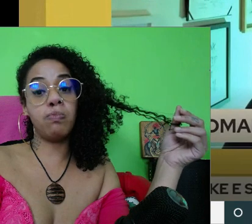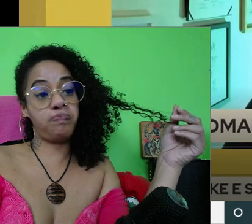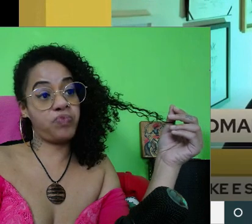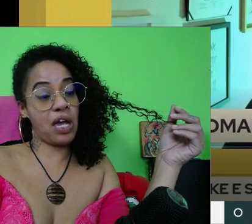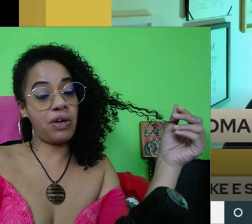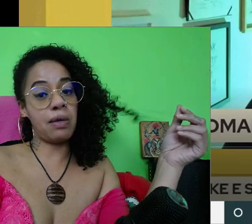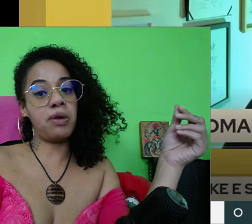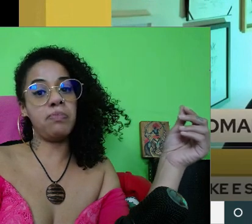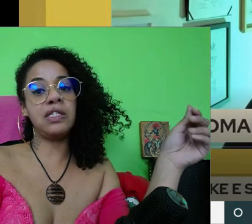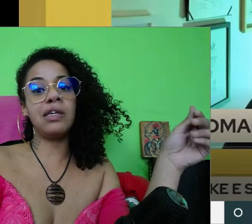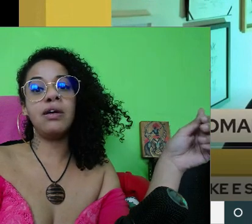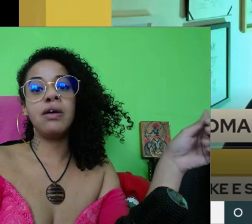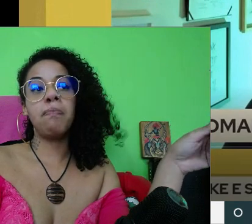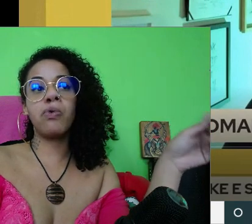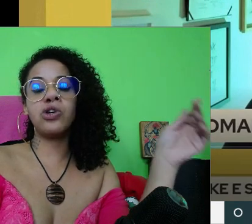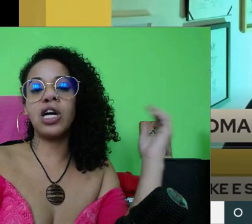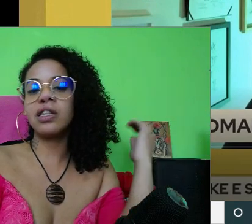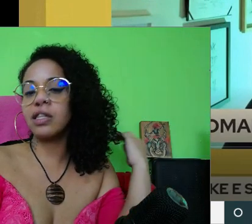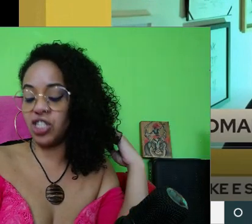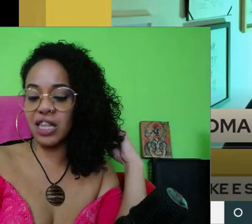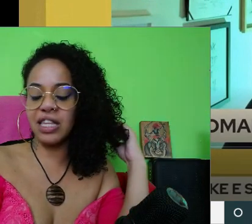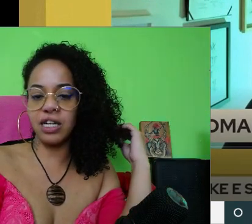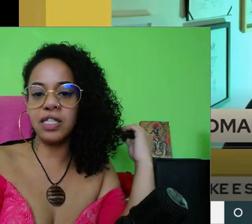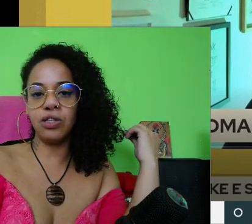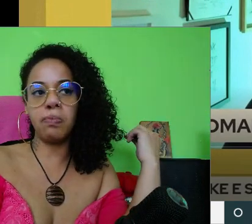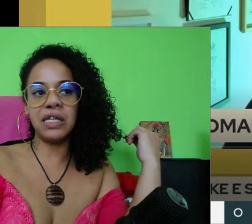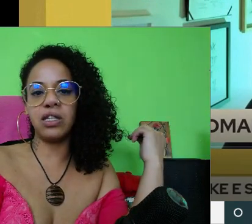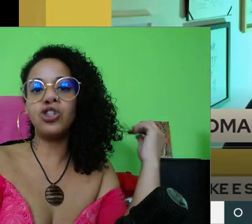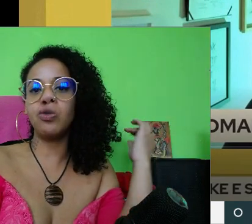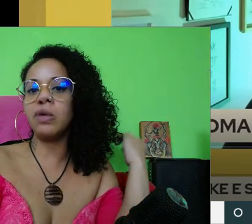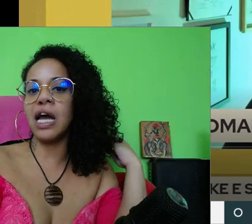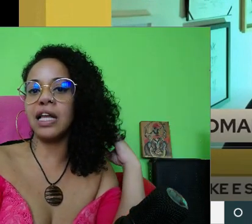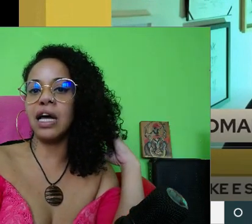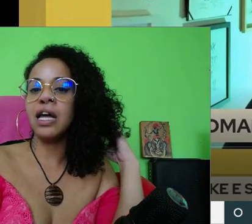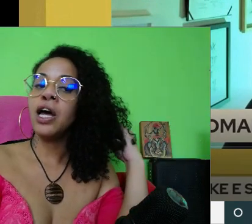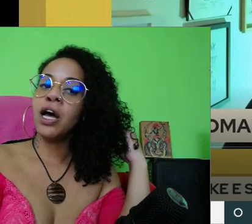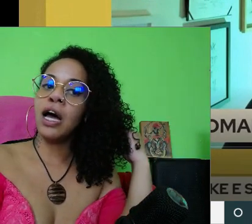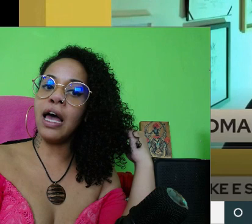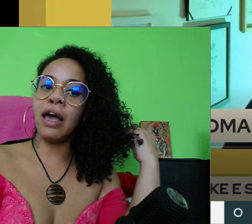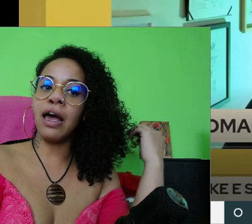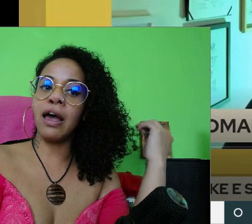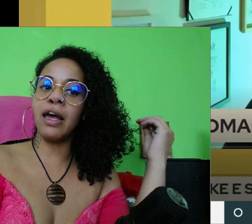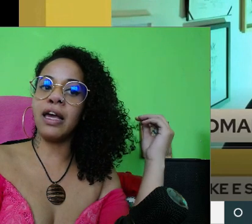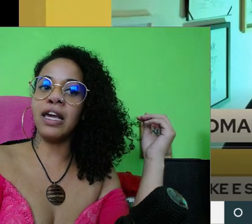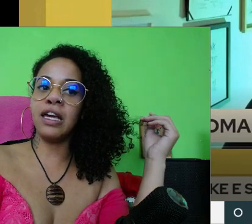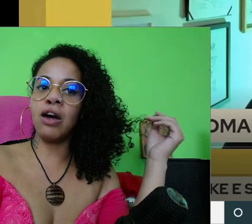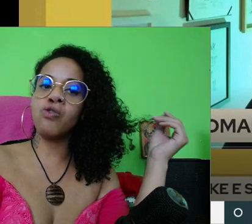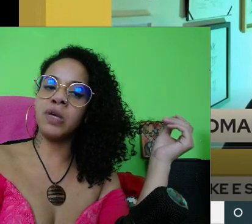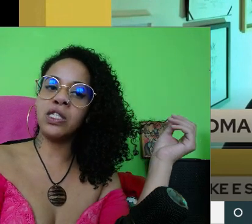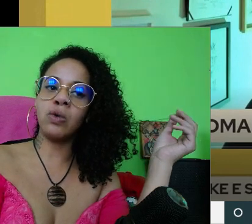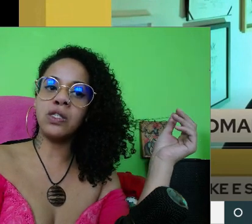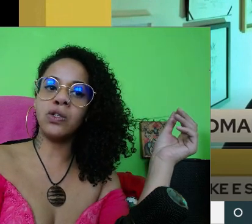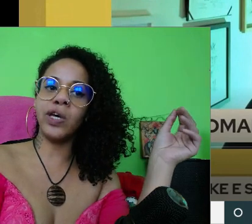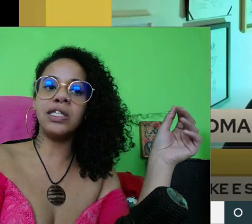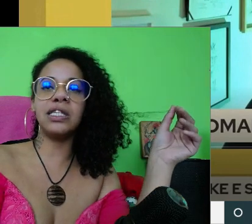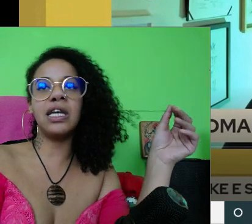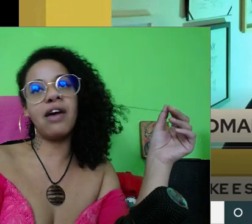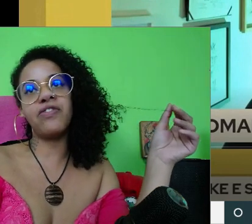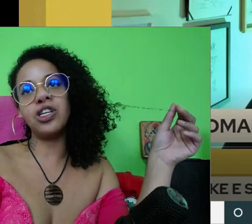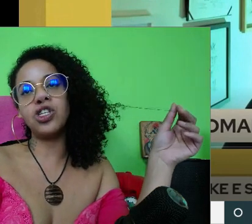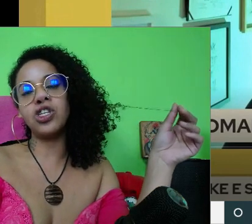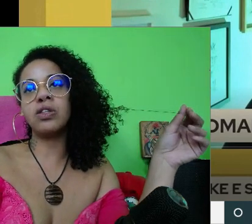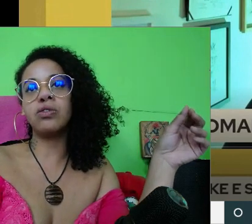eu tenho essa premissa por já ter sido bastante humilhada em algumas situações